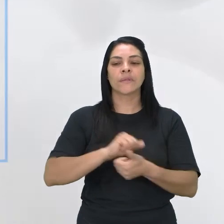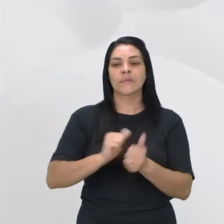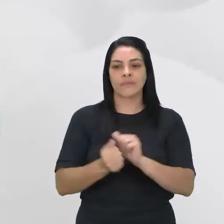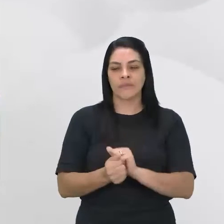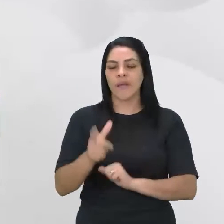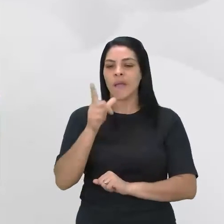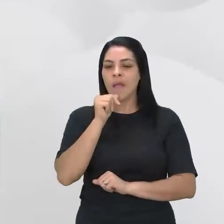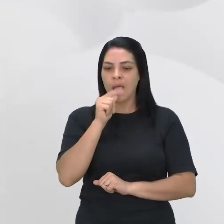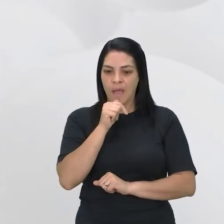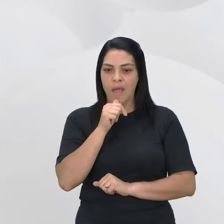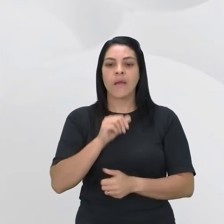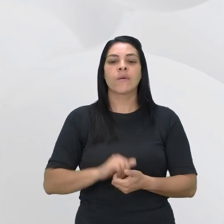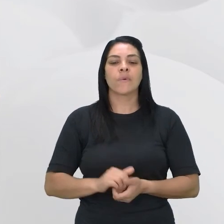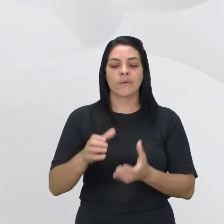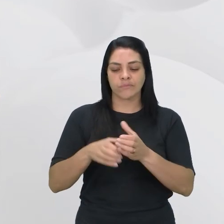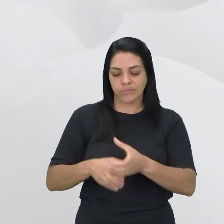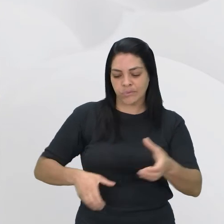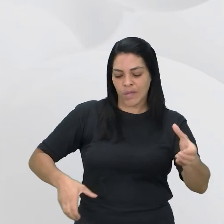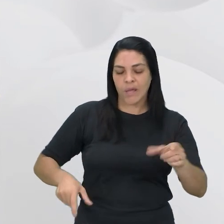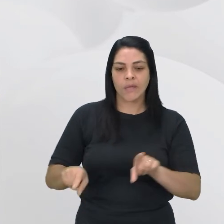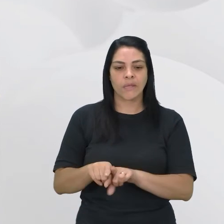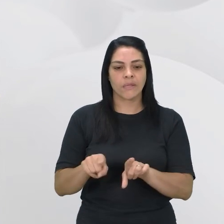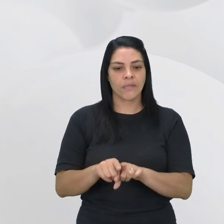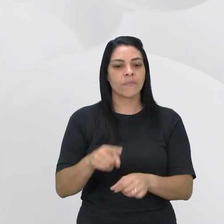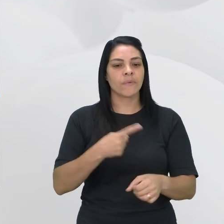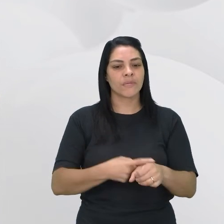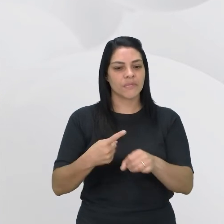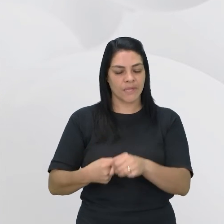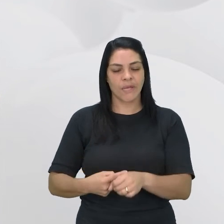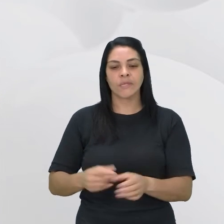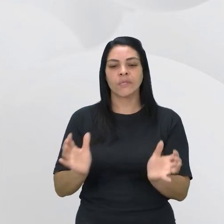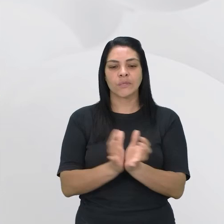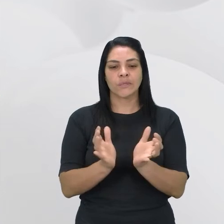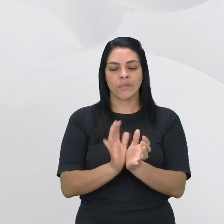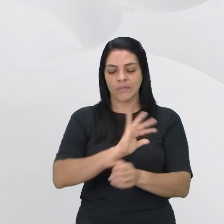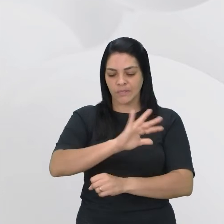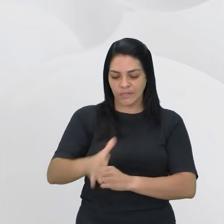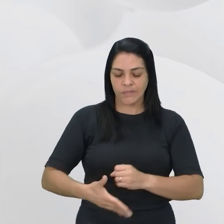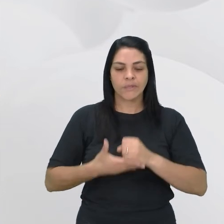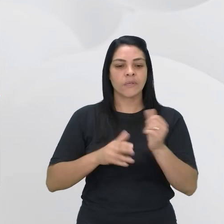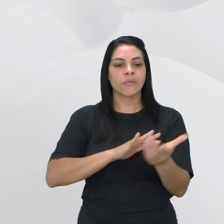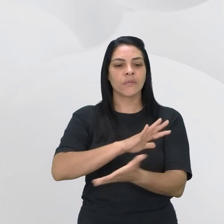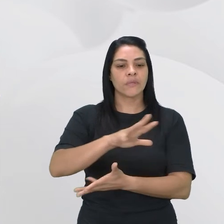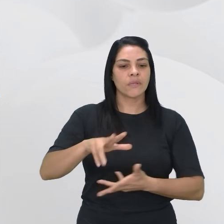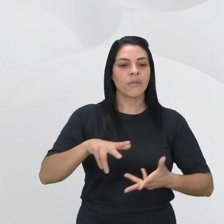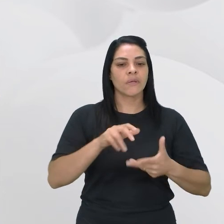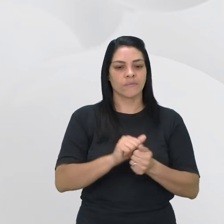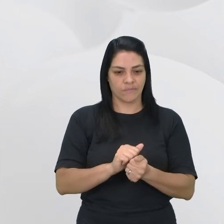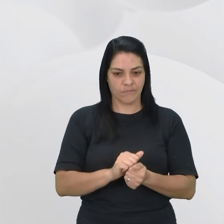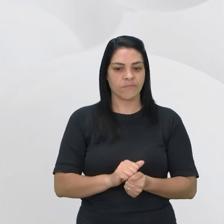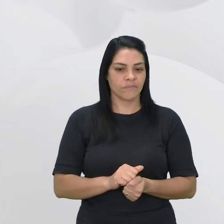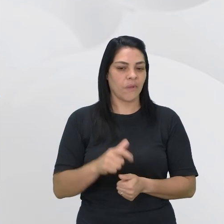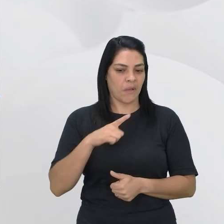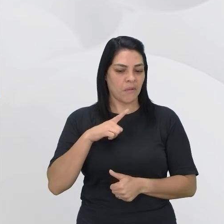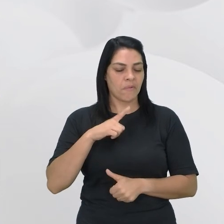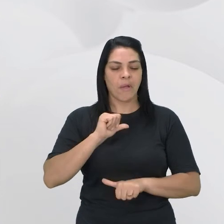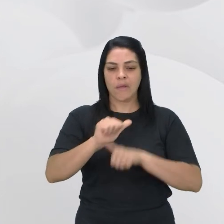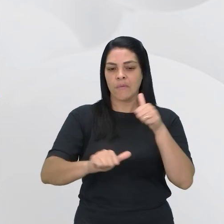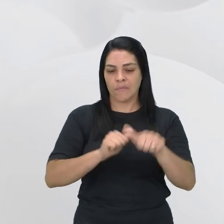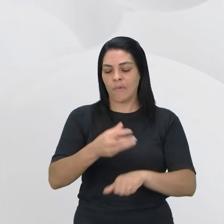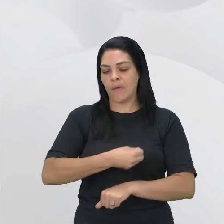potável e saneamento, cidades e comunidades sustentáveis, ação contra a mudança global e vida terrestre, né?